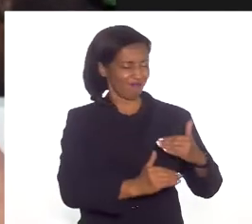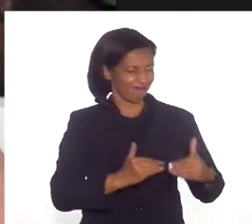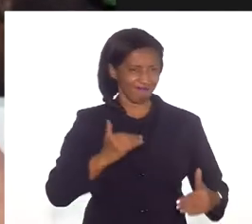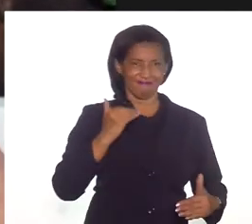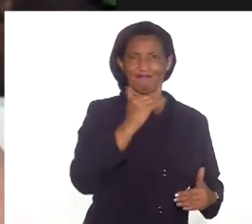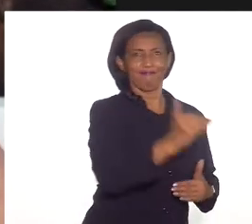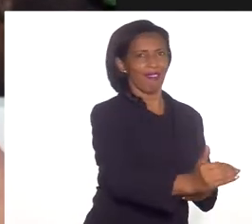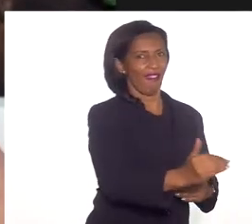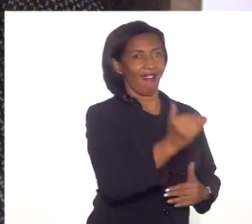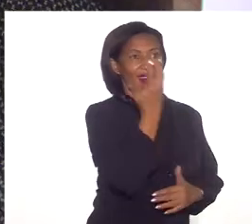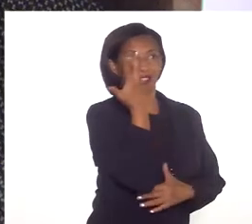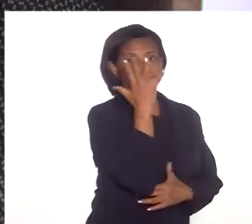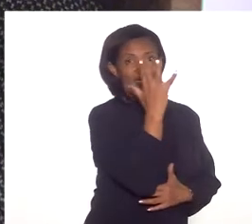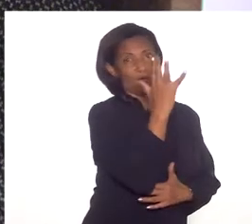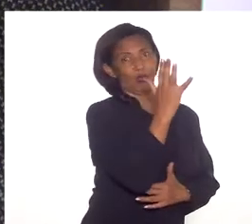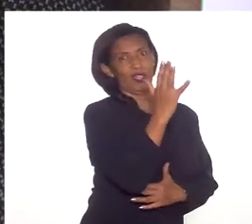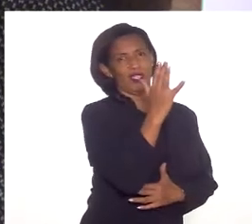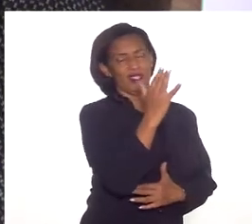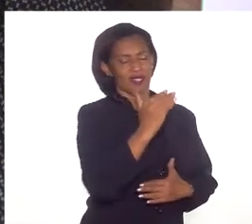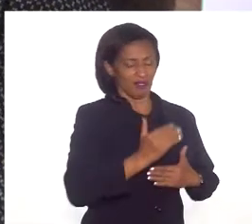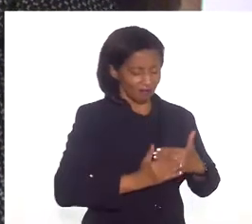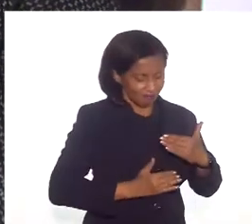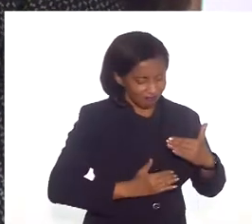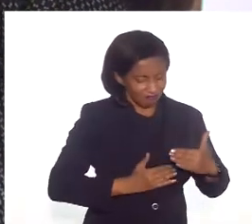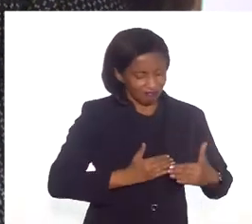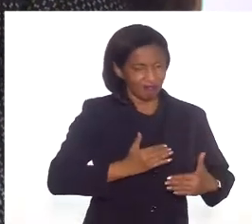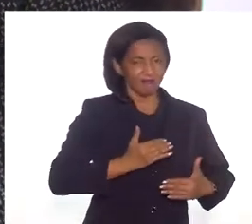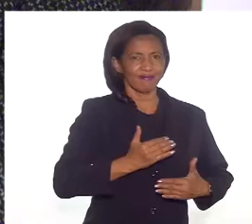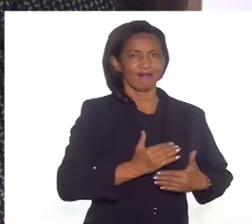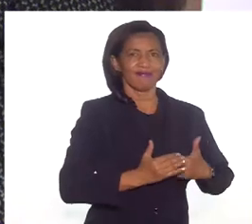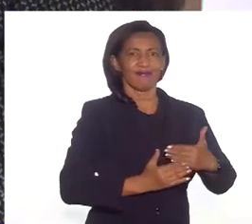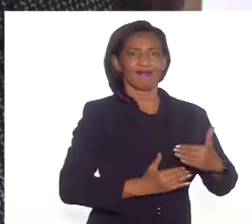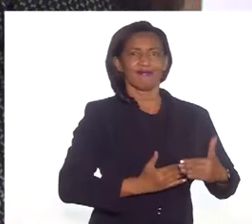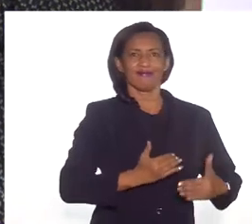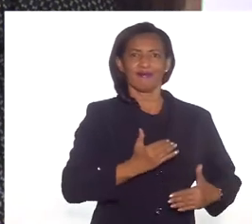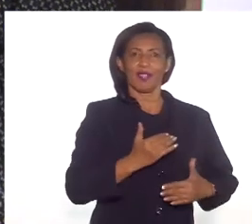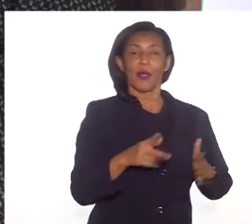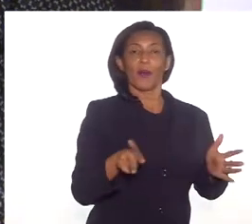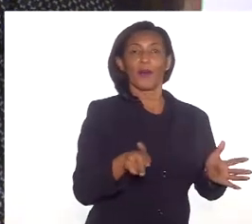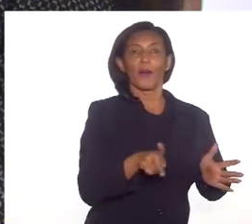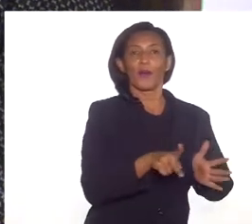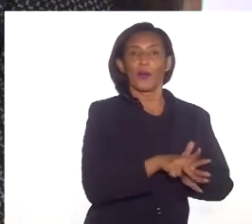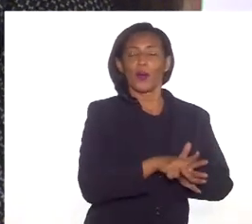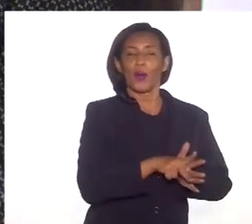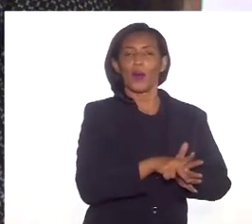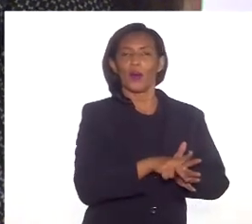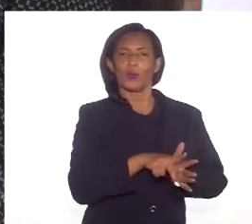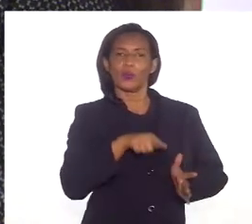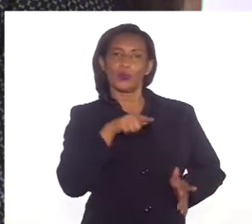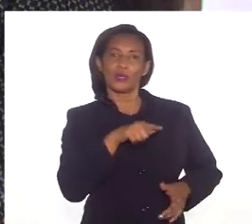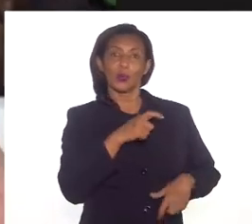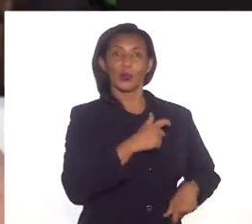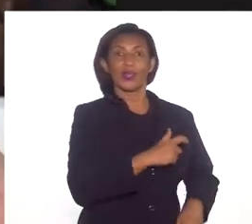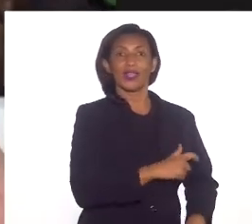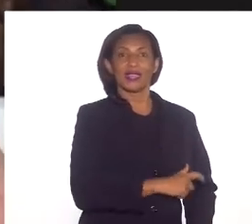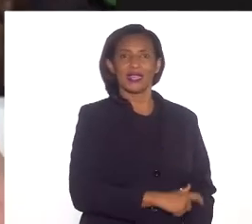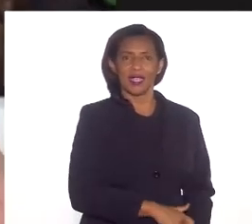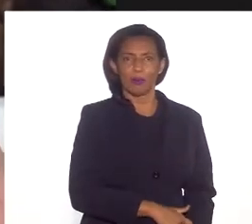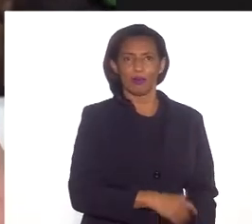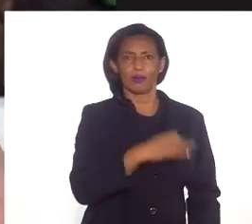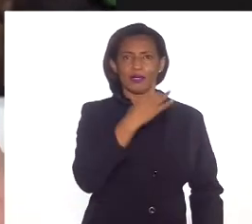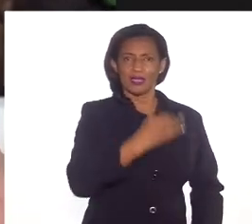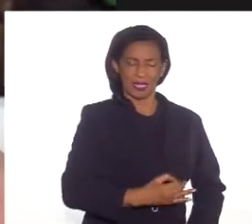dá pulos. A natureza, ela vai caminhando de acordo com o seu